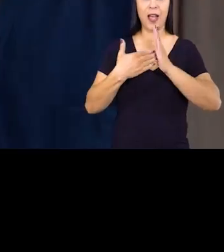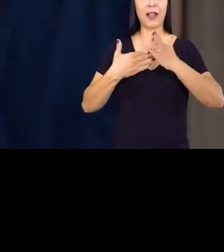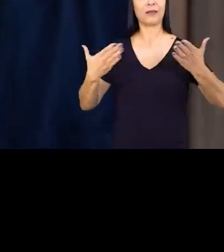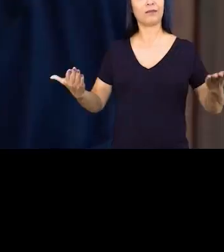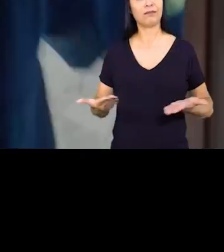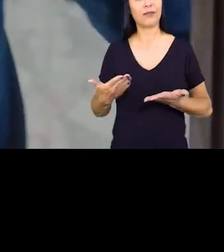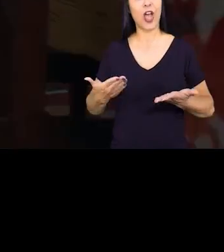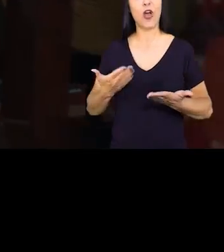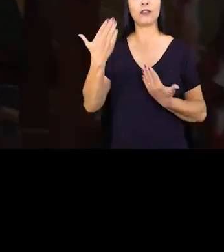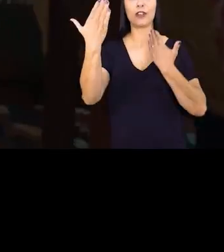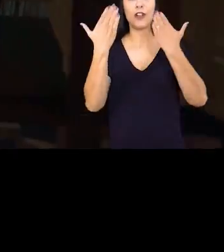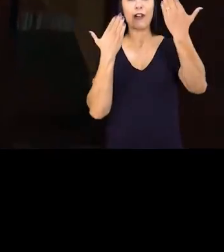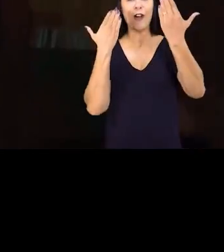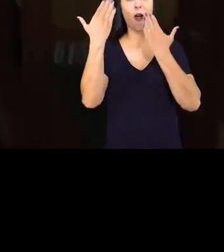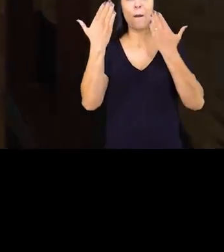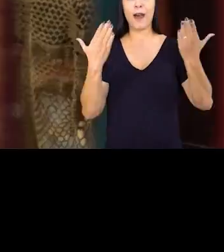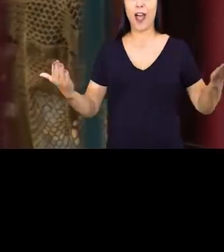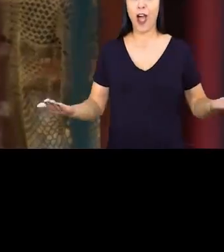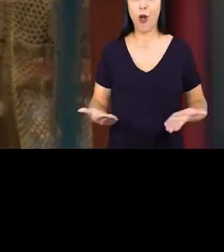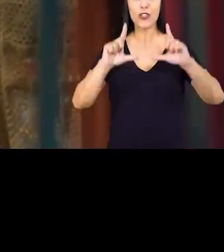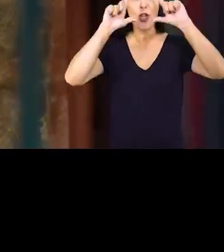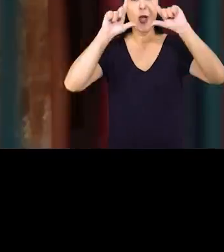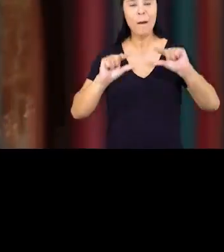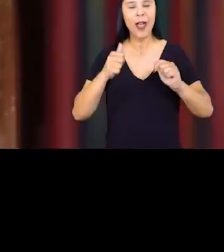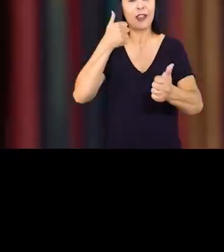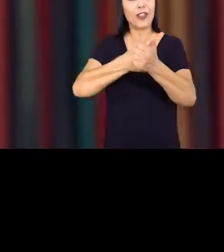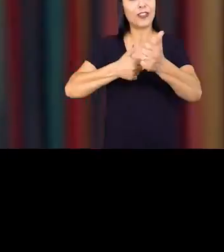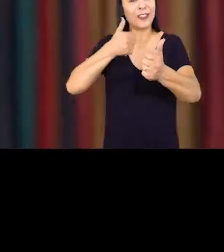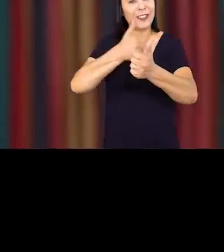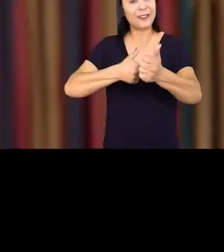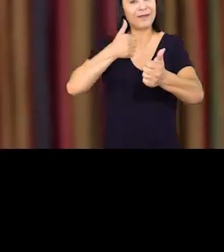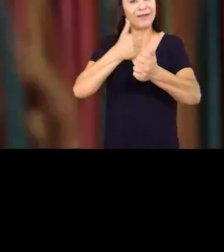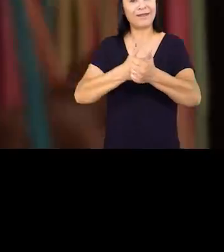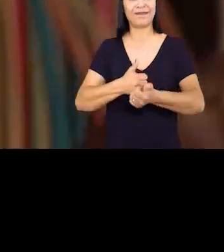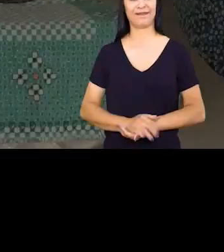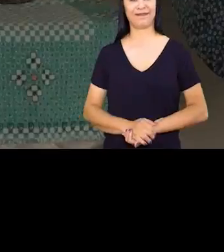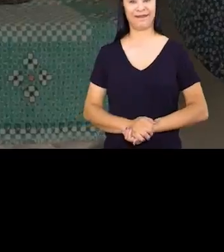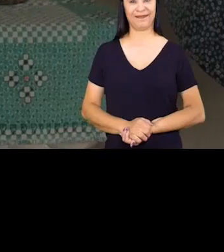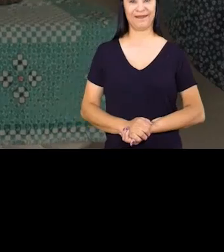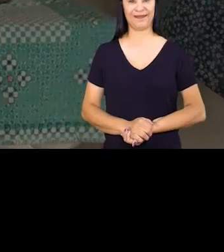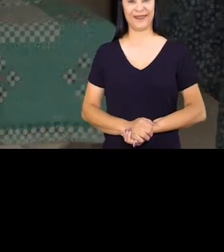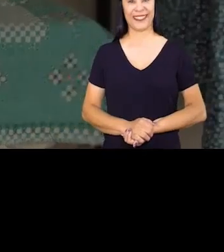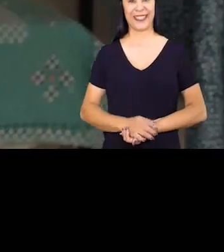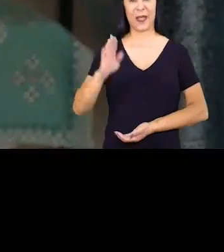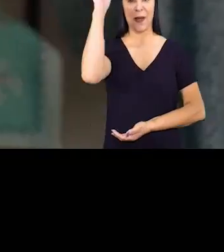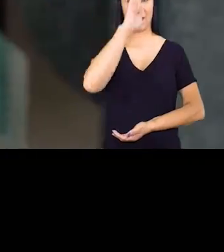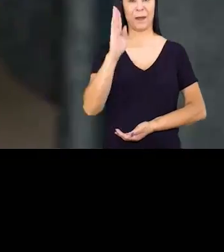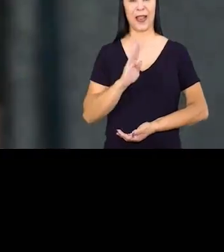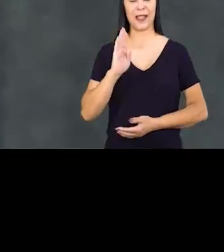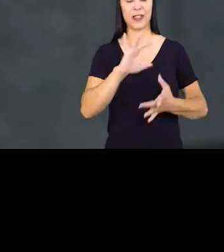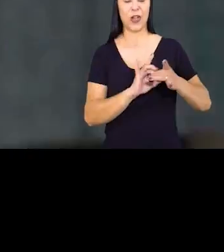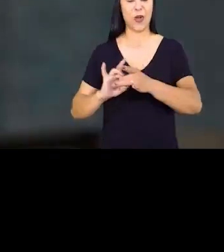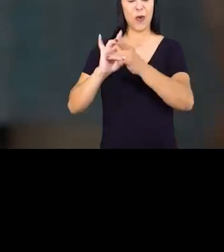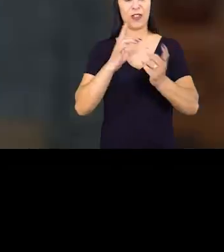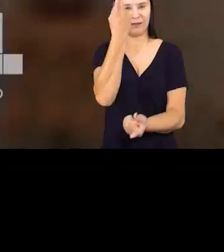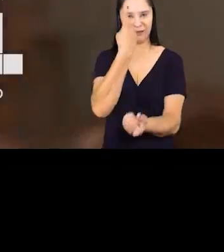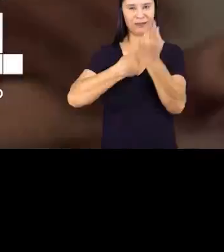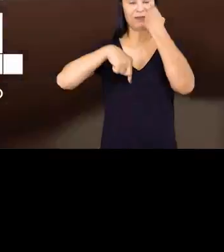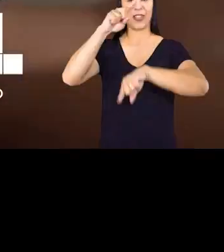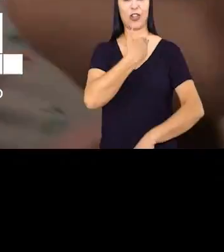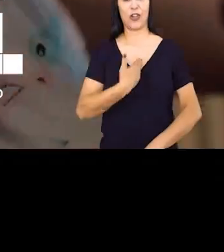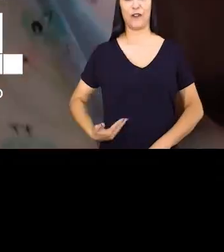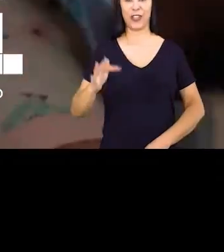Quero ver um novo dia. Menor taxa de desemprego desde 2014.